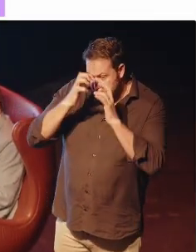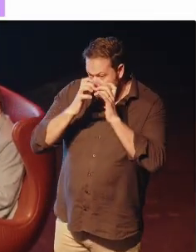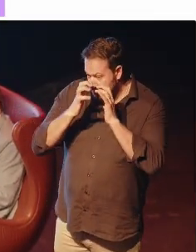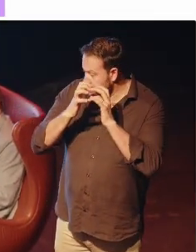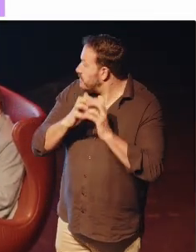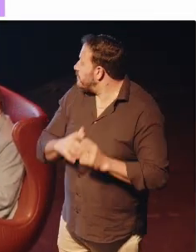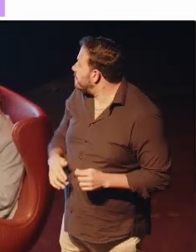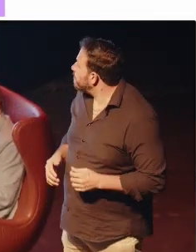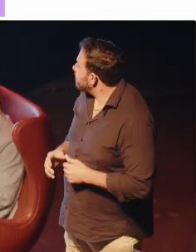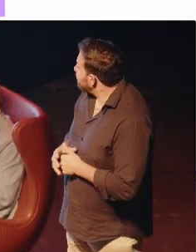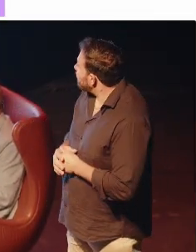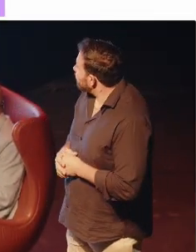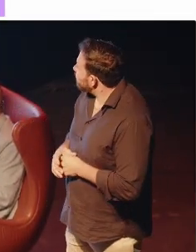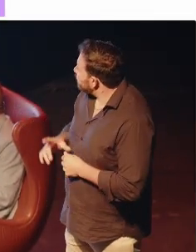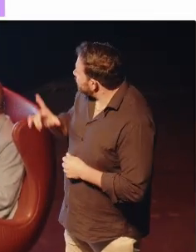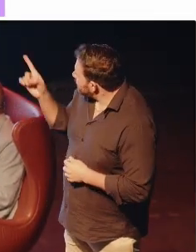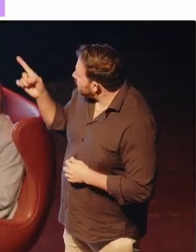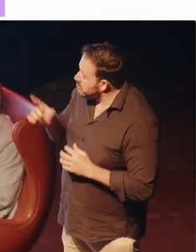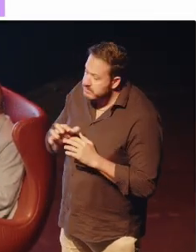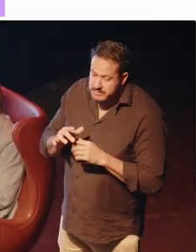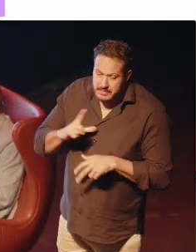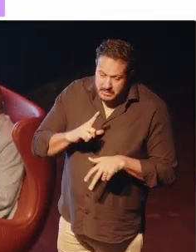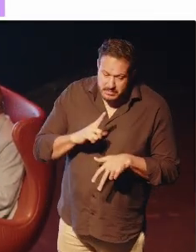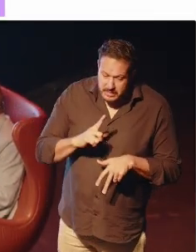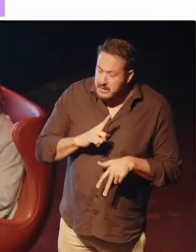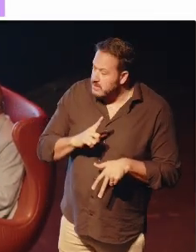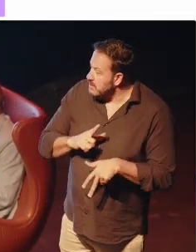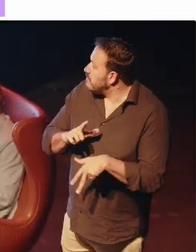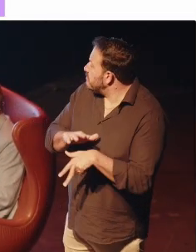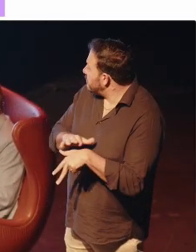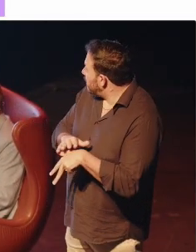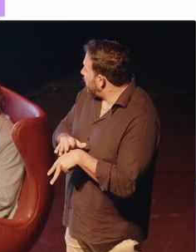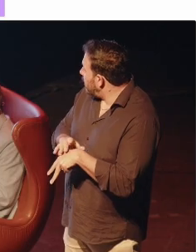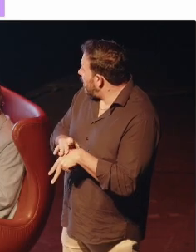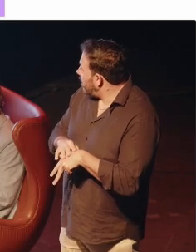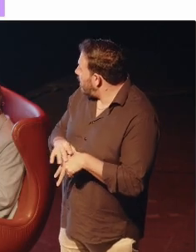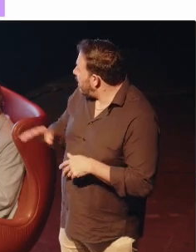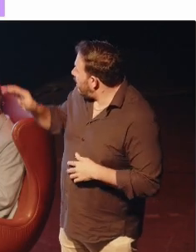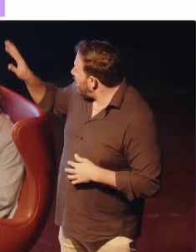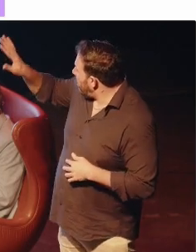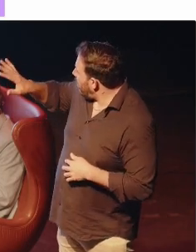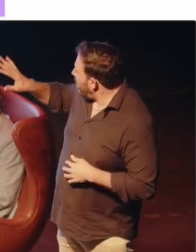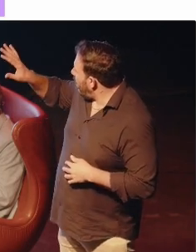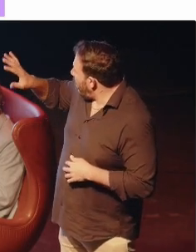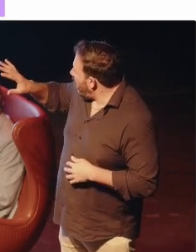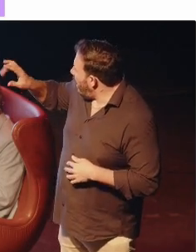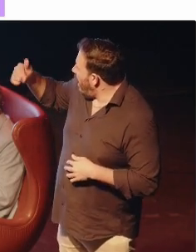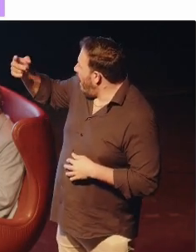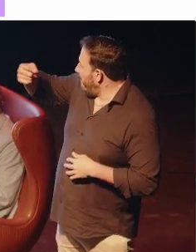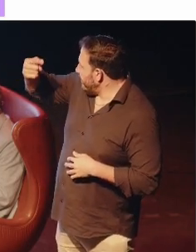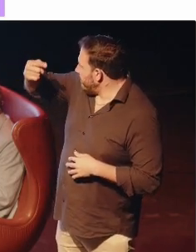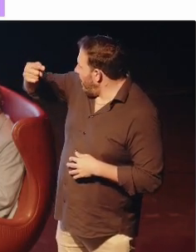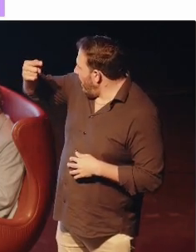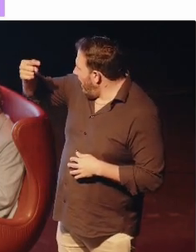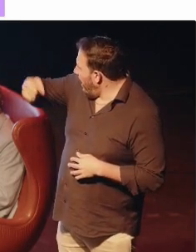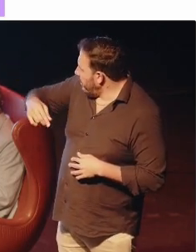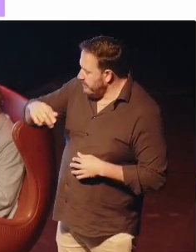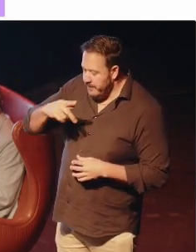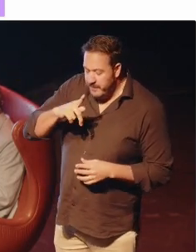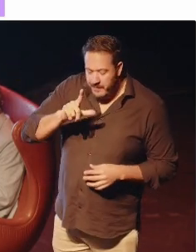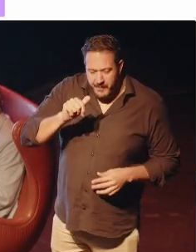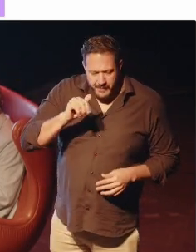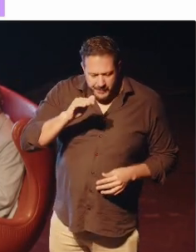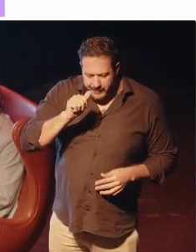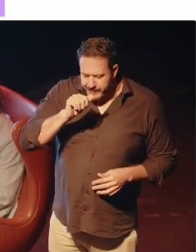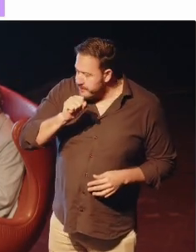E na doença de Alzheimer, então, o que a gente tem? Essa aqui, que é a proteína tal, aqui em cima, as placas amiloides,